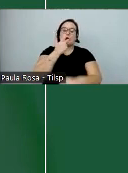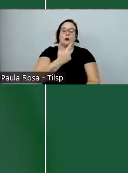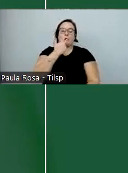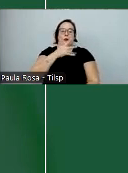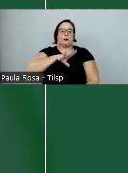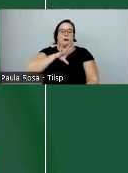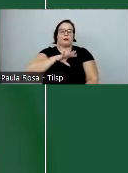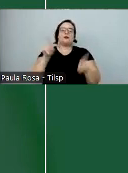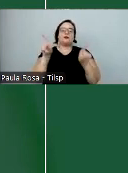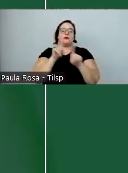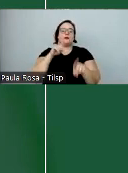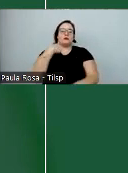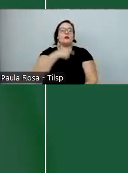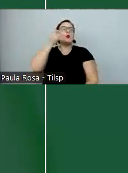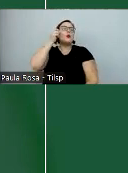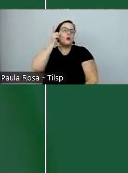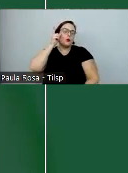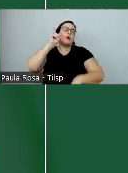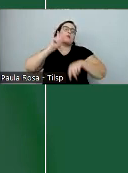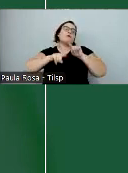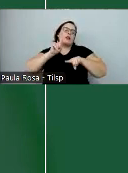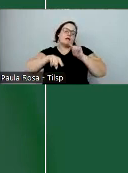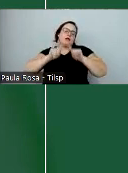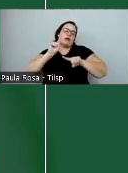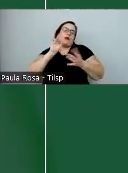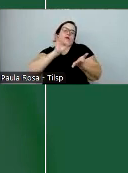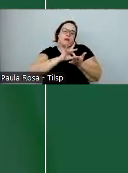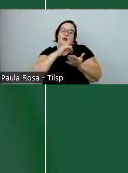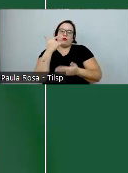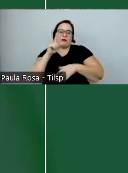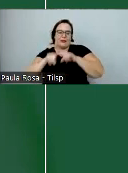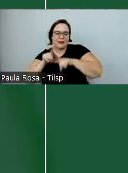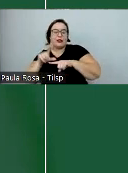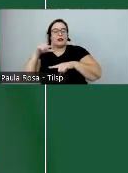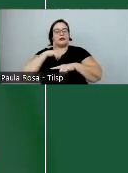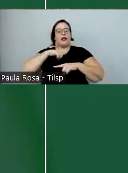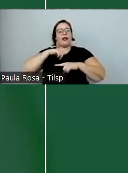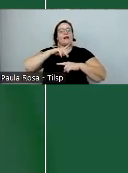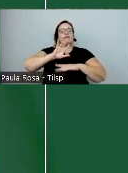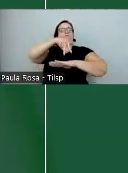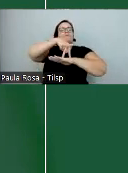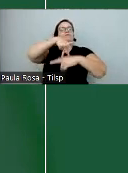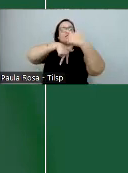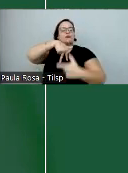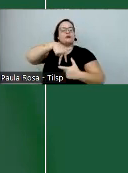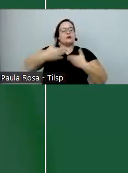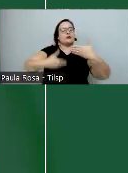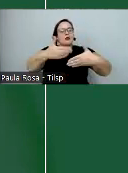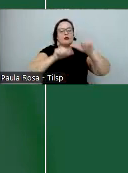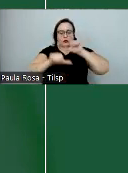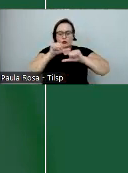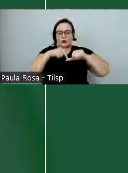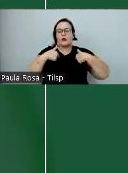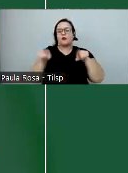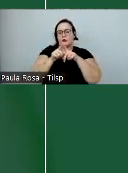e material tem uma um protagonismo nesse processo de mudanças né e eu vou falar um pouco disso também ao